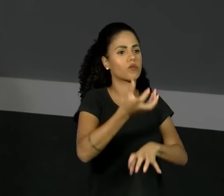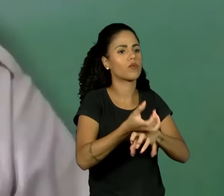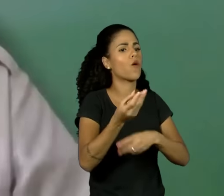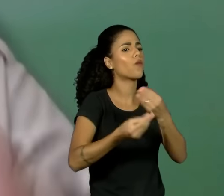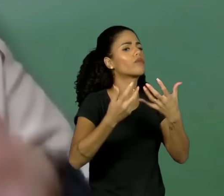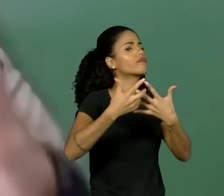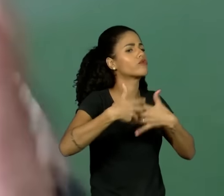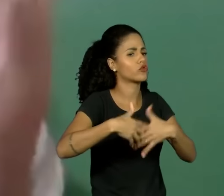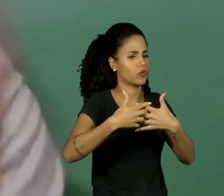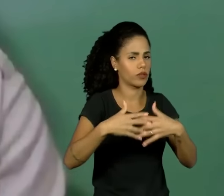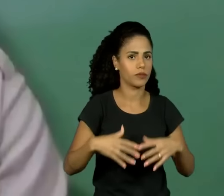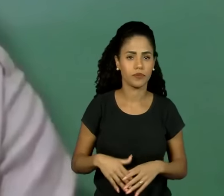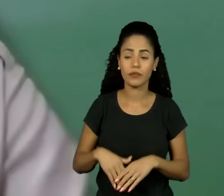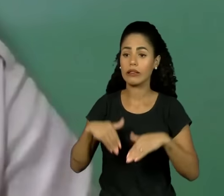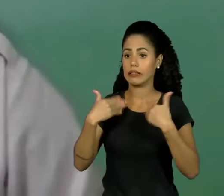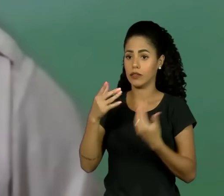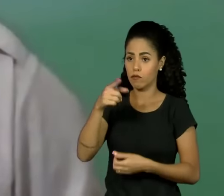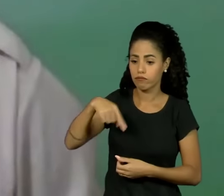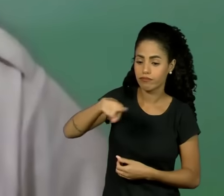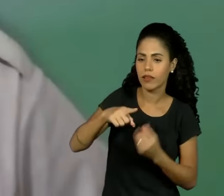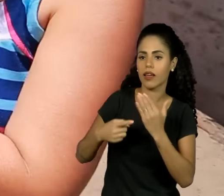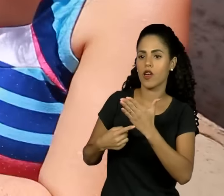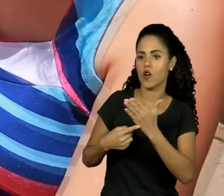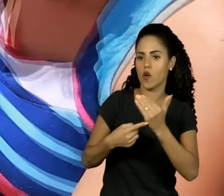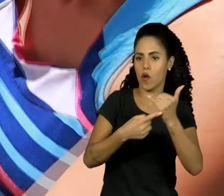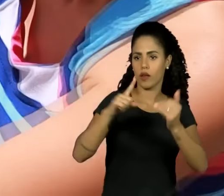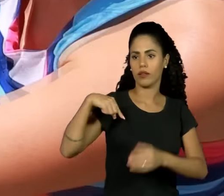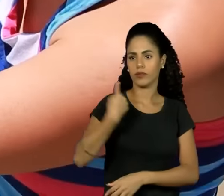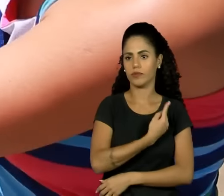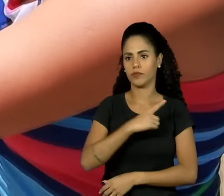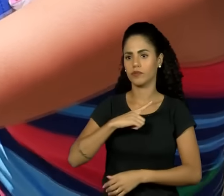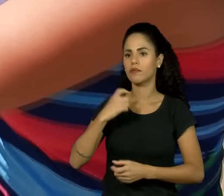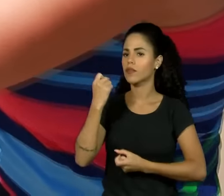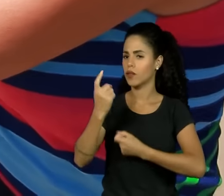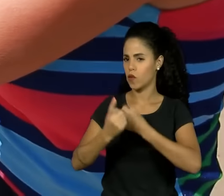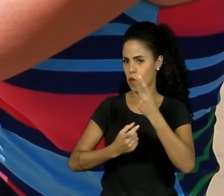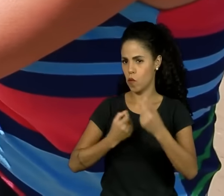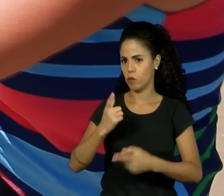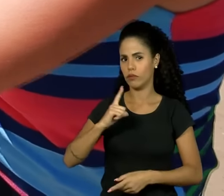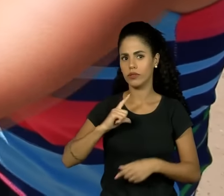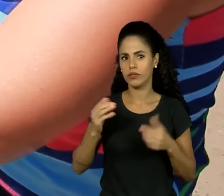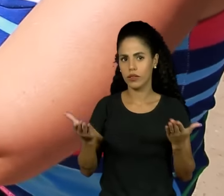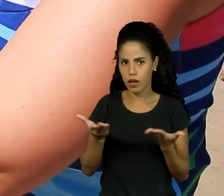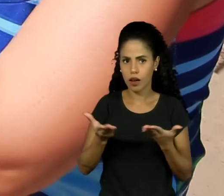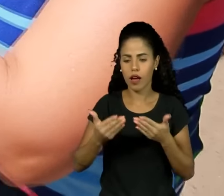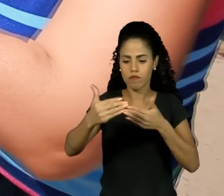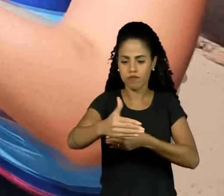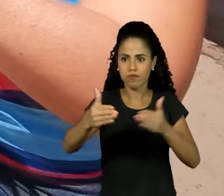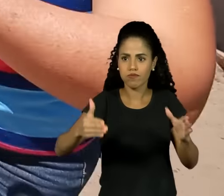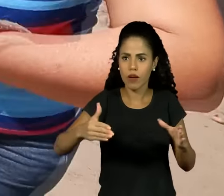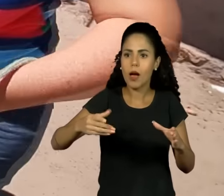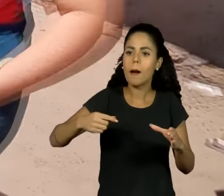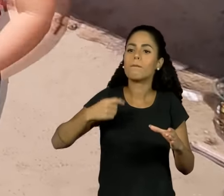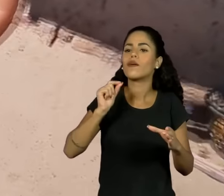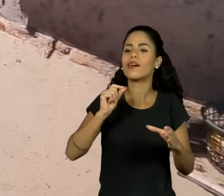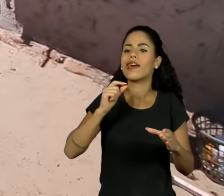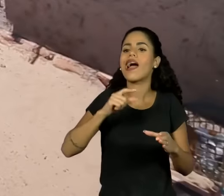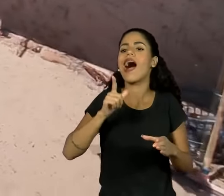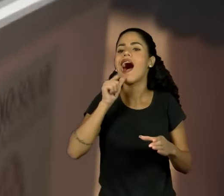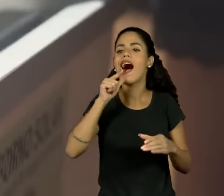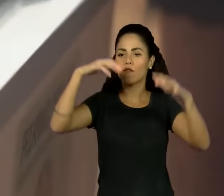prática? Dentro dessas tecnologias que a gente traz, vou falar algumas, é a cisterna de placa para captação de água da chuva. Aí